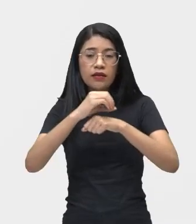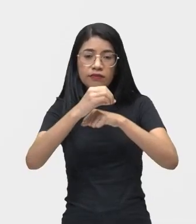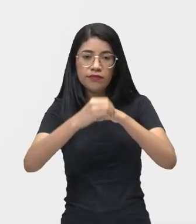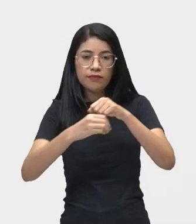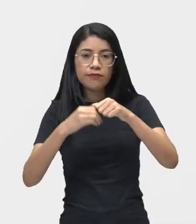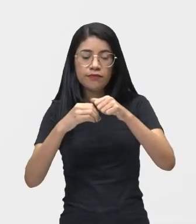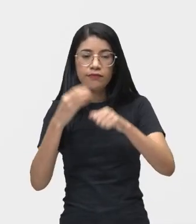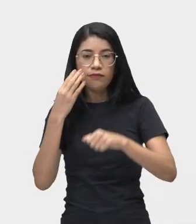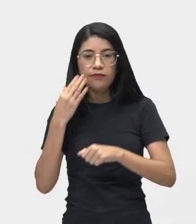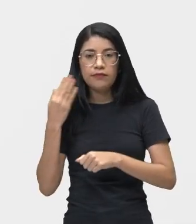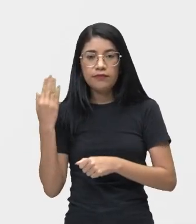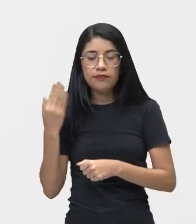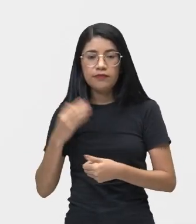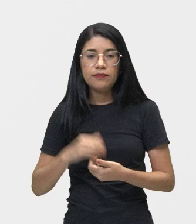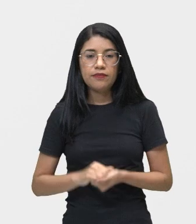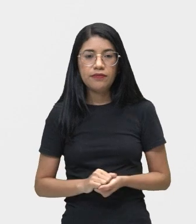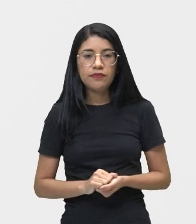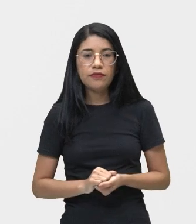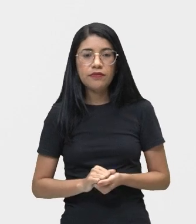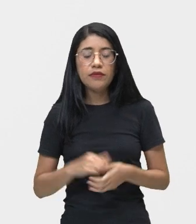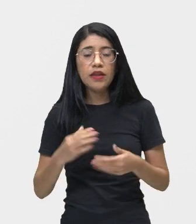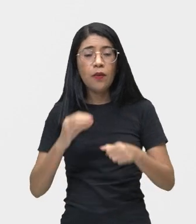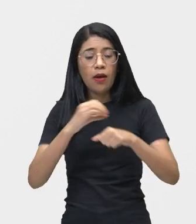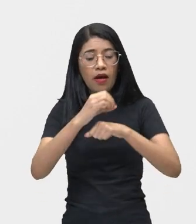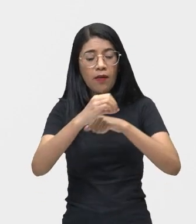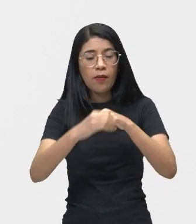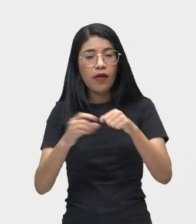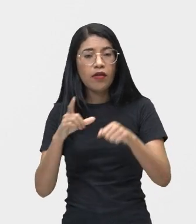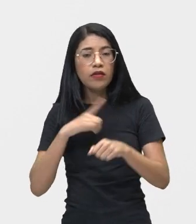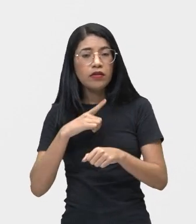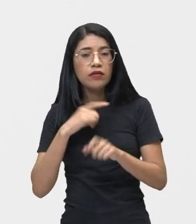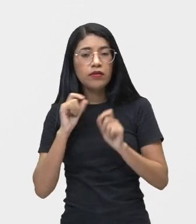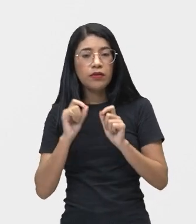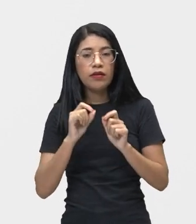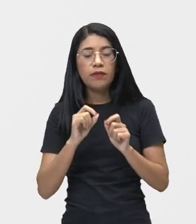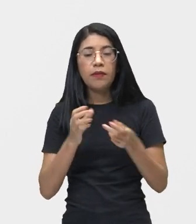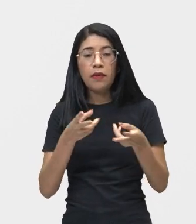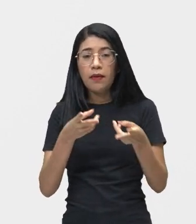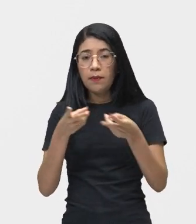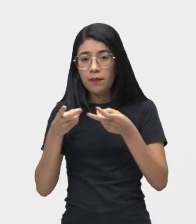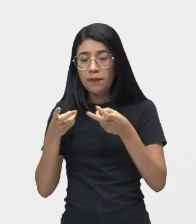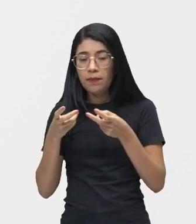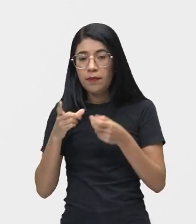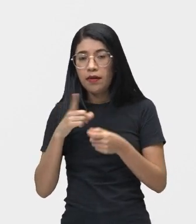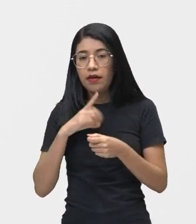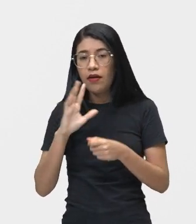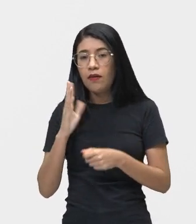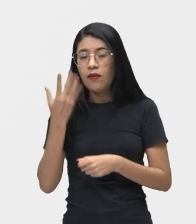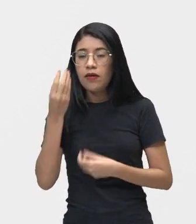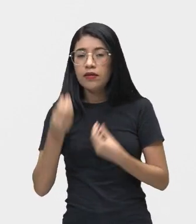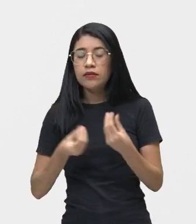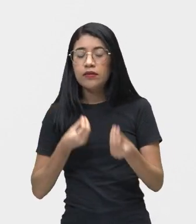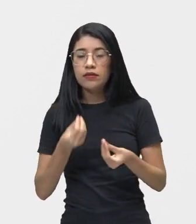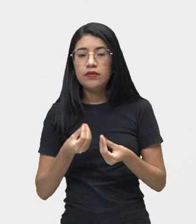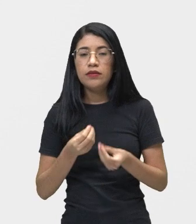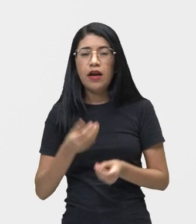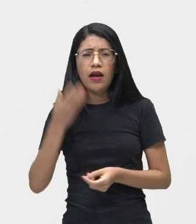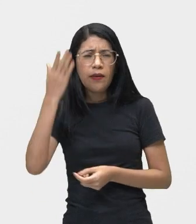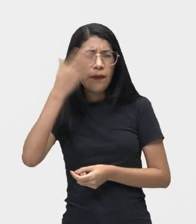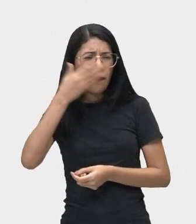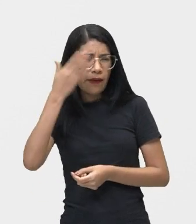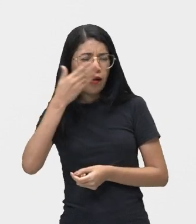aí. Essas moléculas envolvem o quê? Você observa que ocorre, claro que nós não estamos